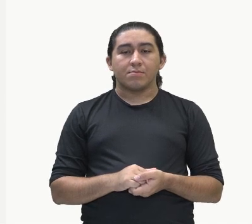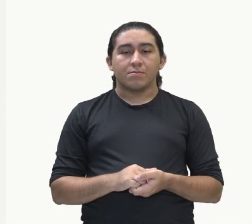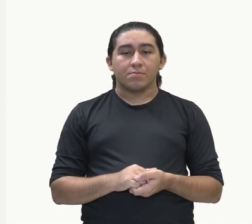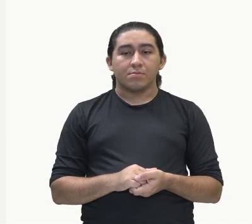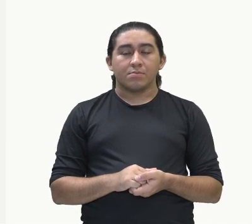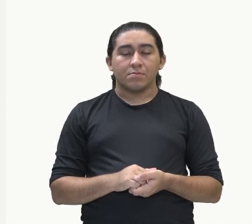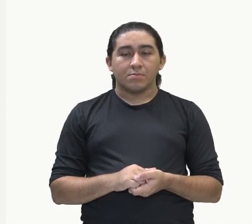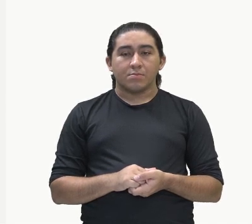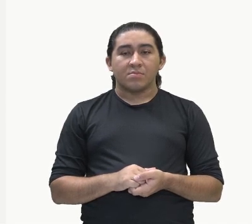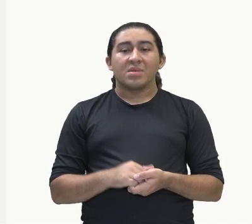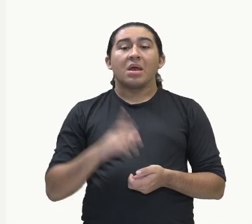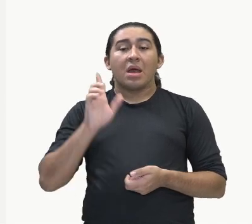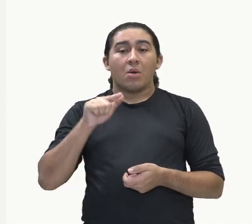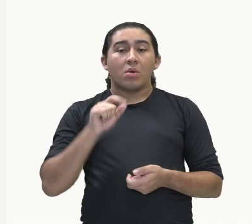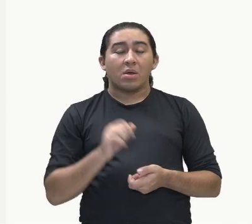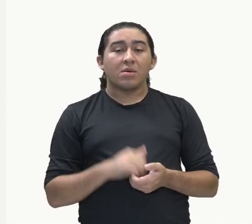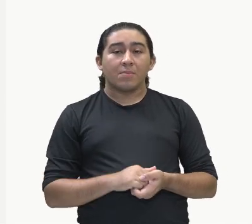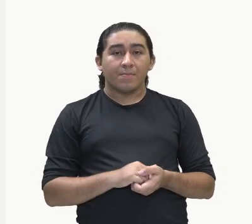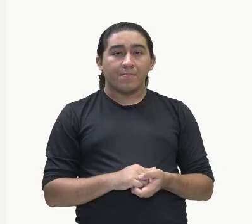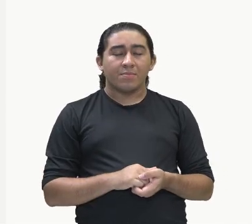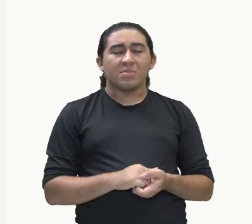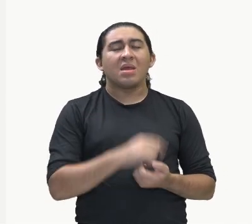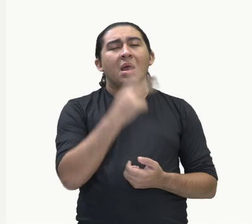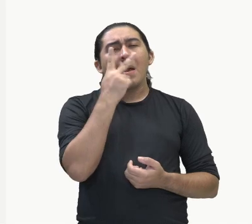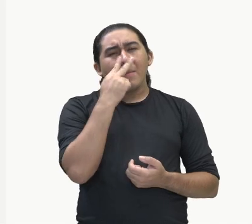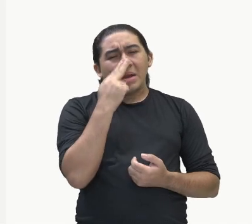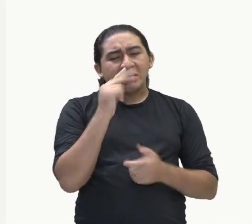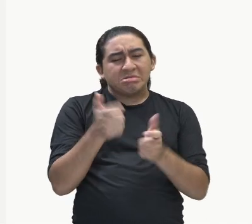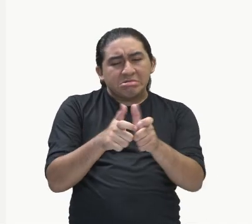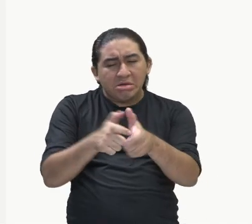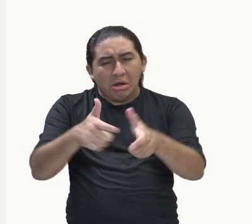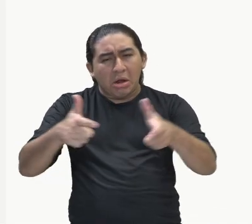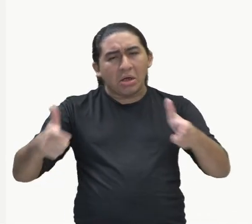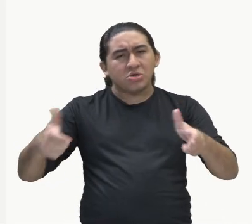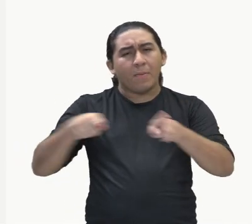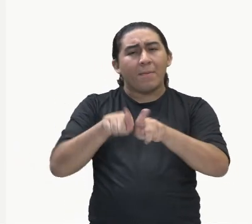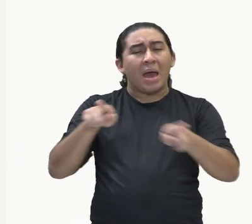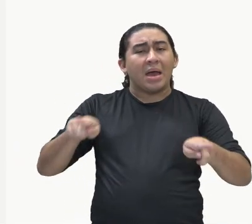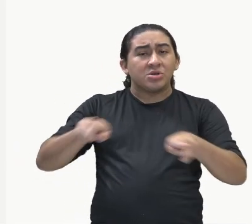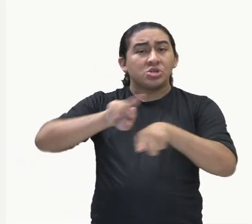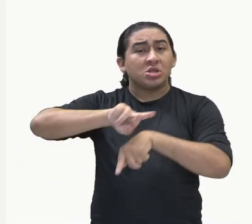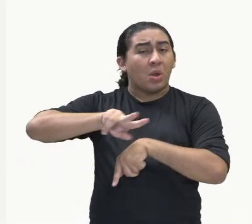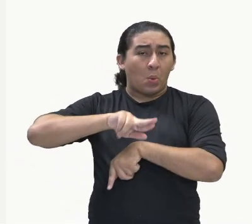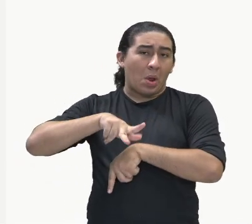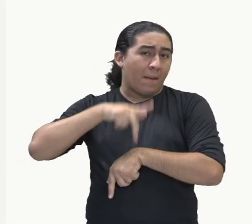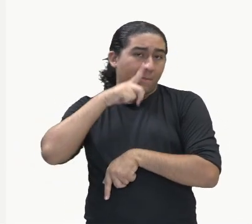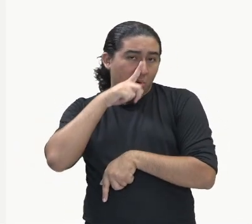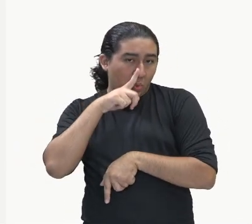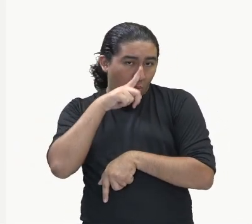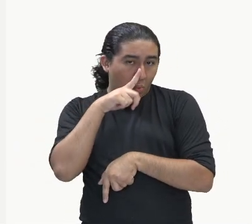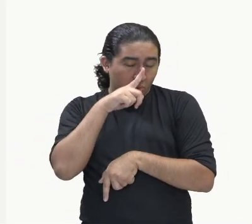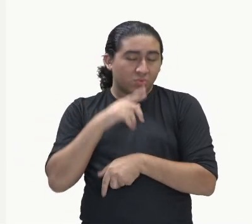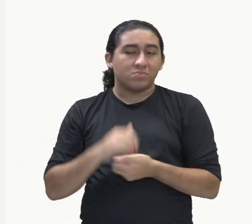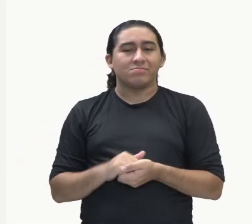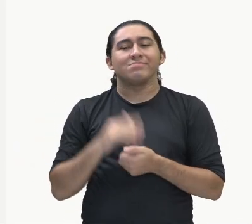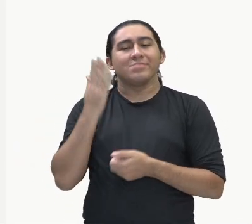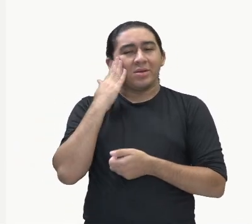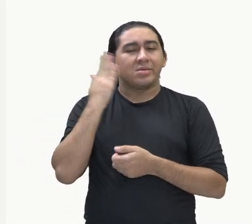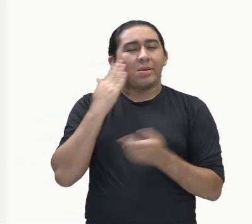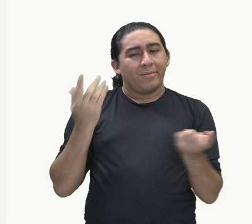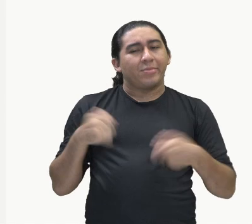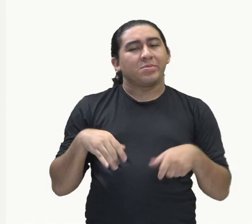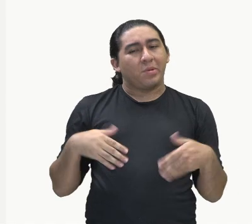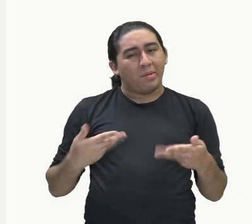gentle, gentis, gigantes. Gigantes, gentis. Então, aqui a gente já tem uma ideia, né, de qual dos animais nós